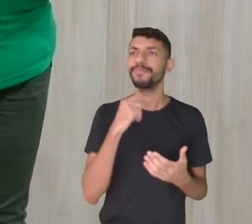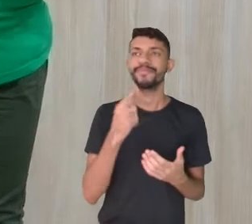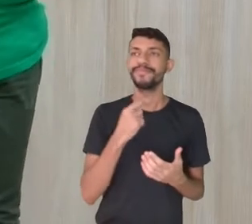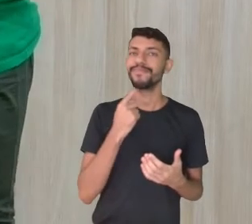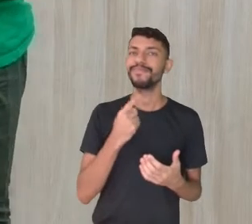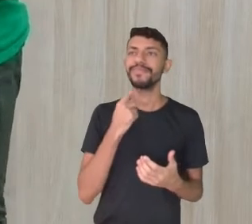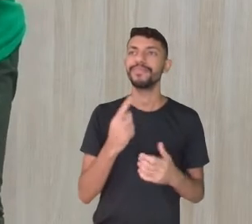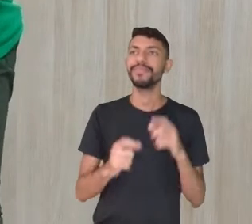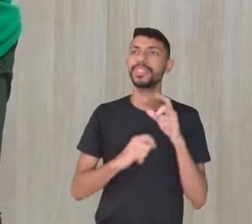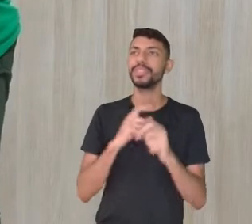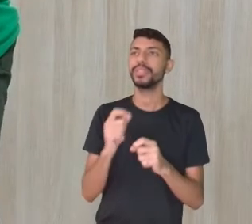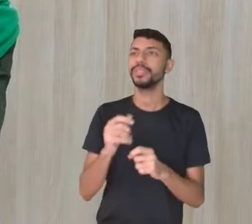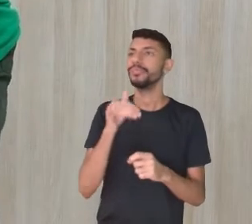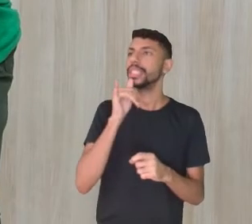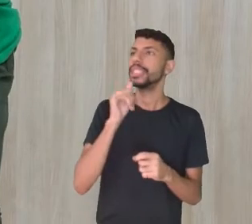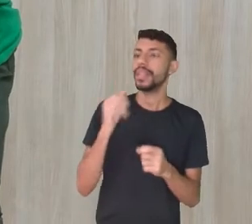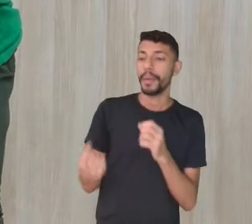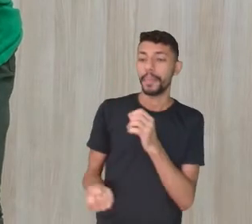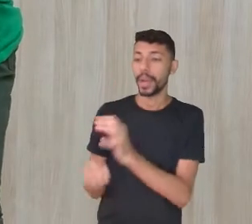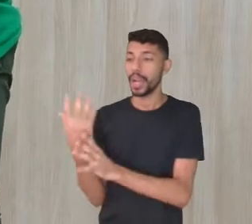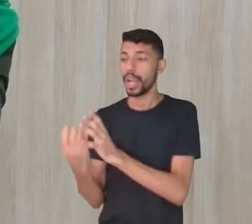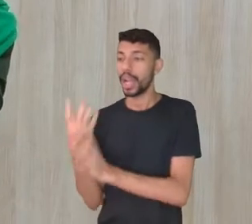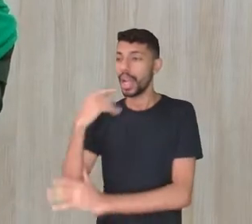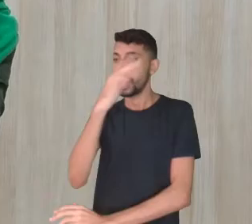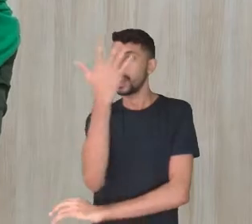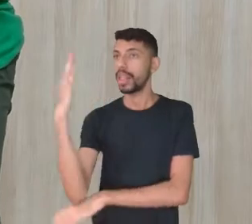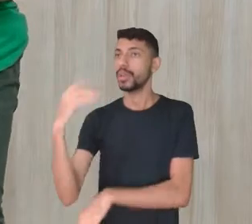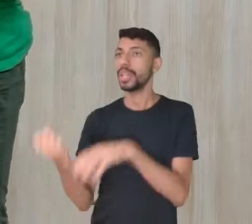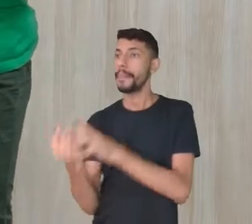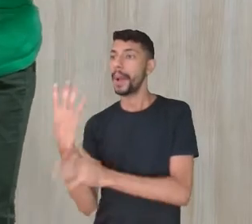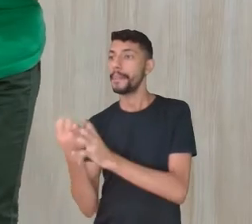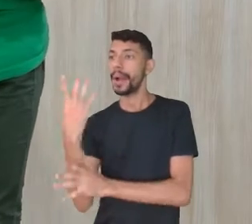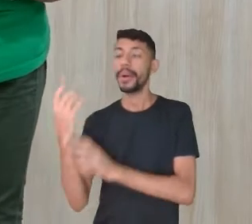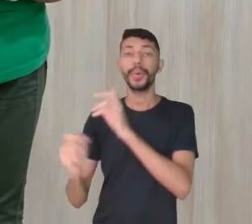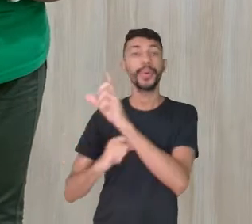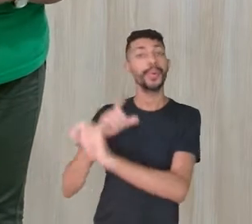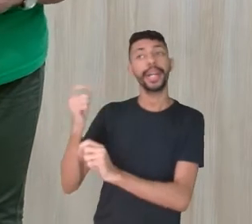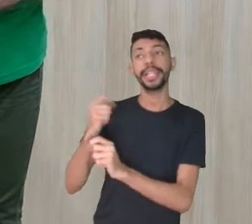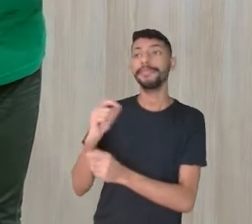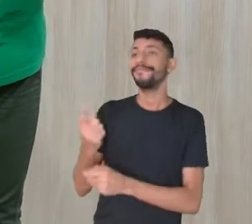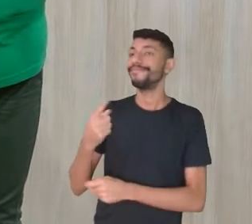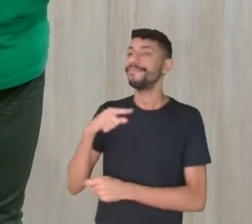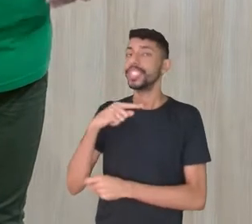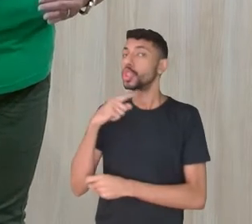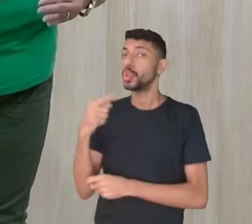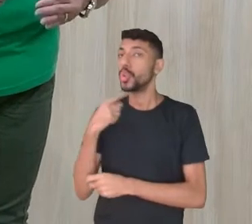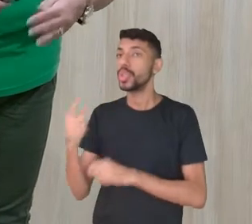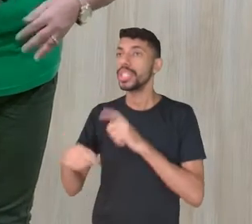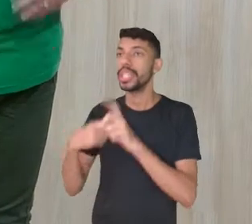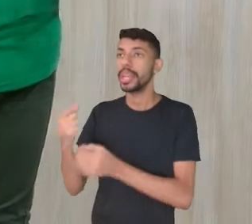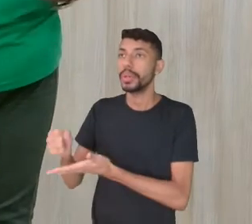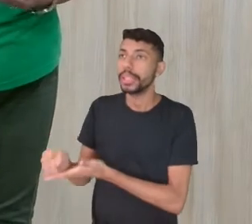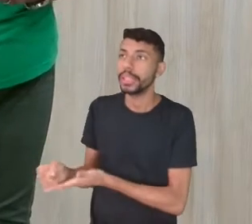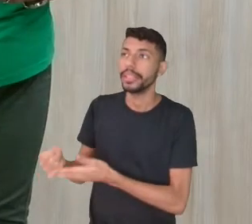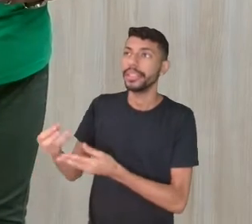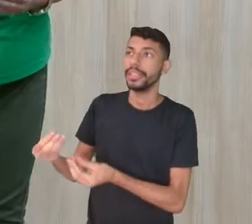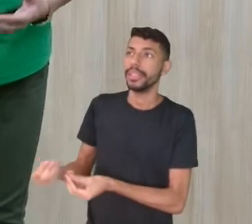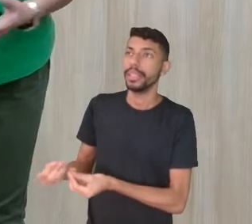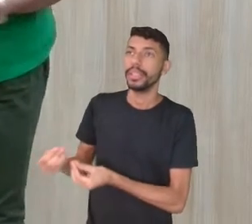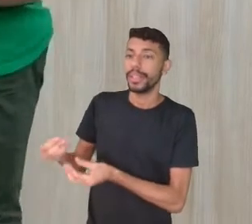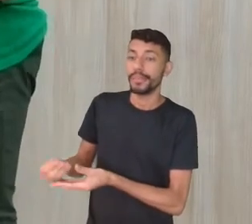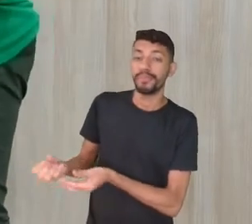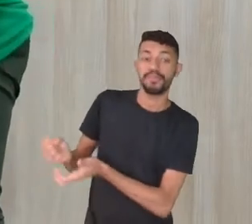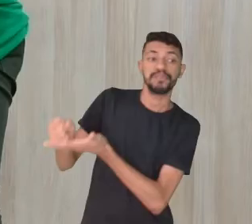o que era produzido na natureza, o que é produzido na natureza, não tinha condições de suprir as necessidades da